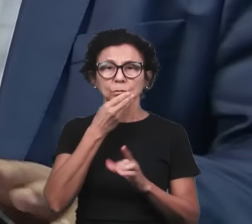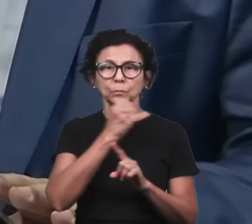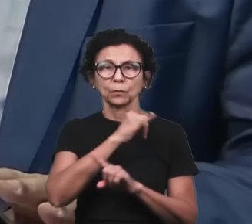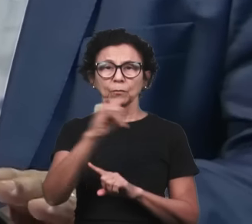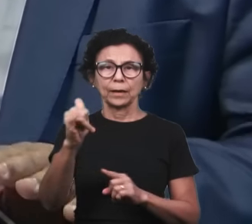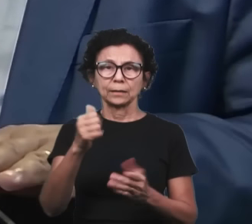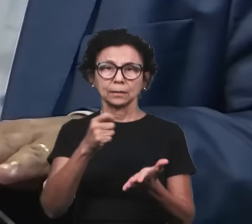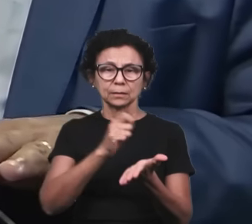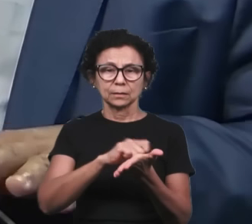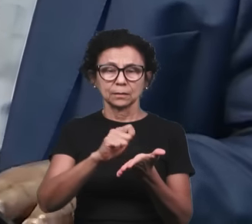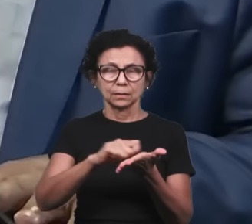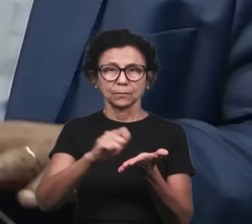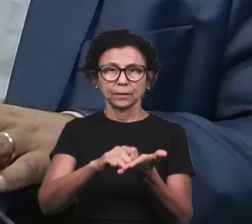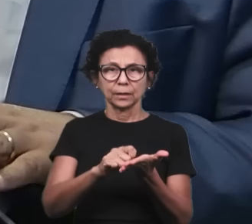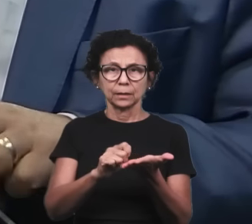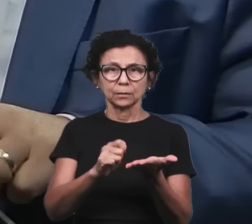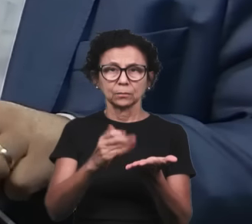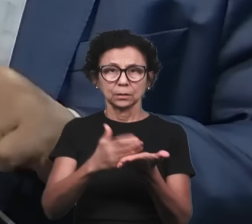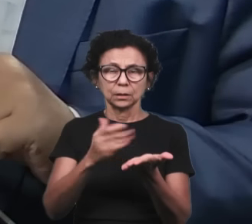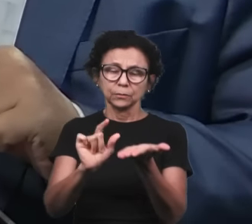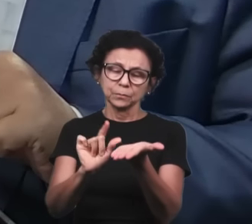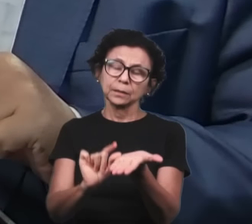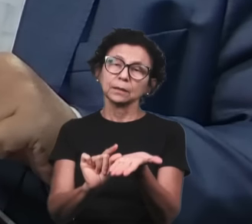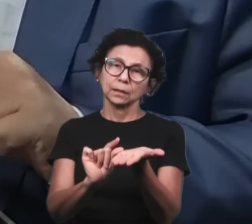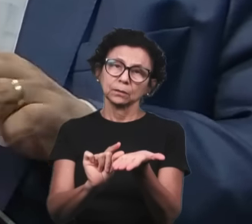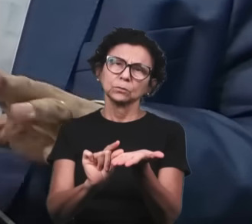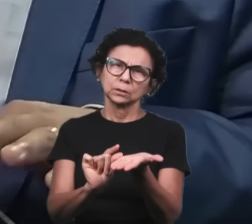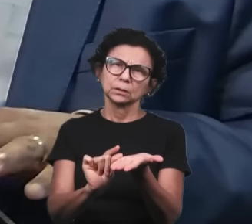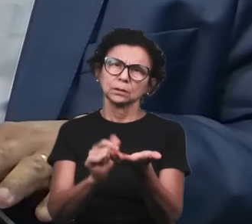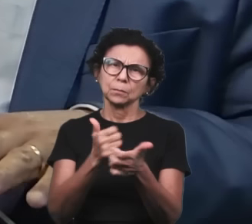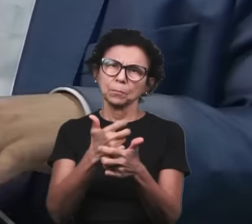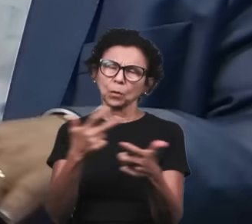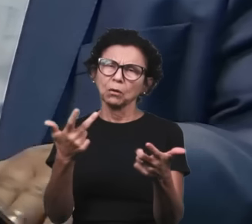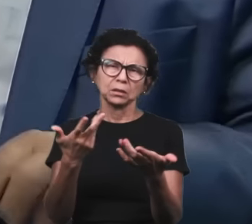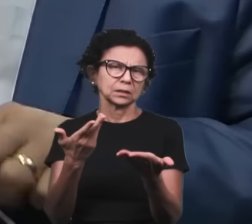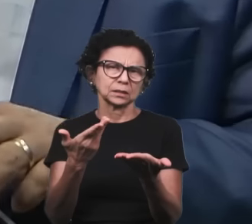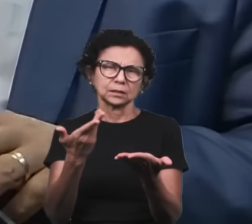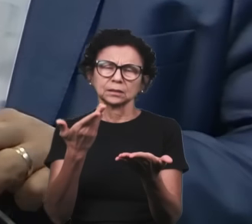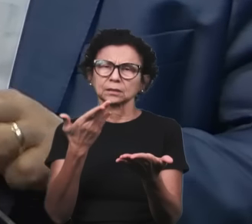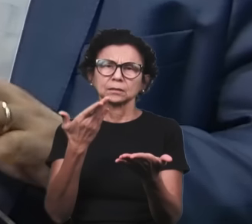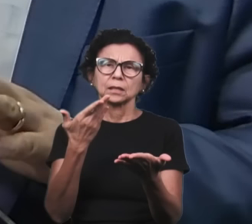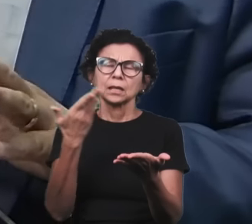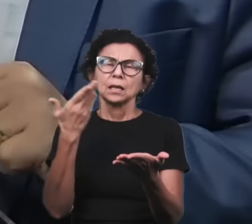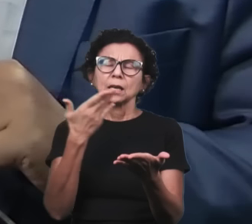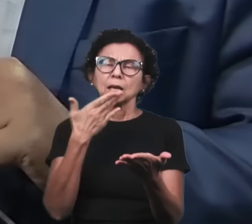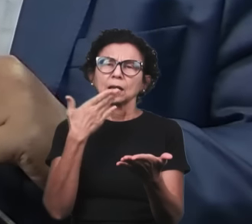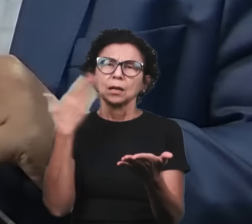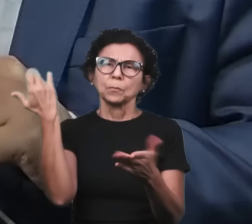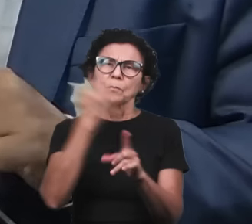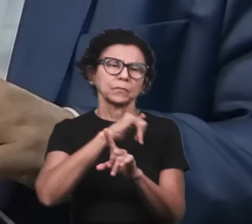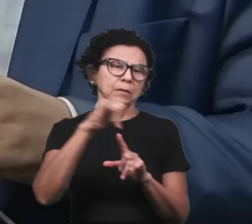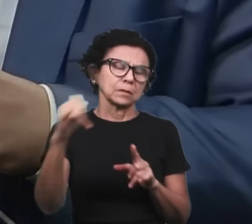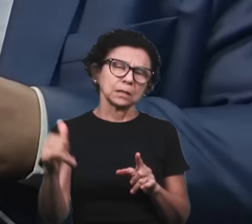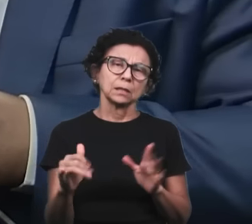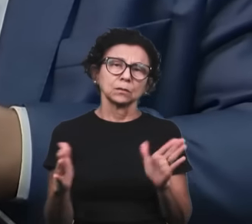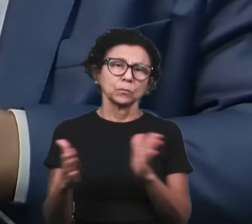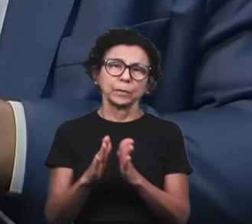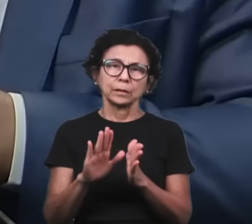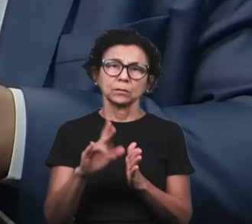por quê? Porque os dias dos profetas menores, ali, os dias de Abacuque, por exemplo,